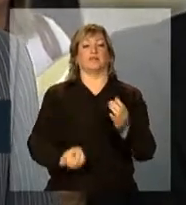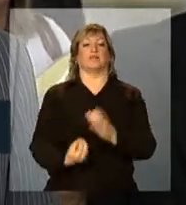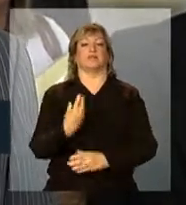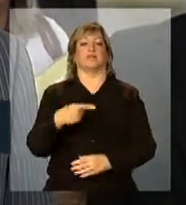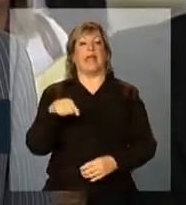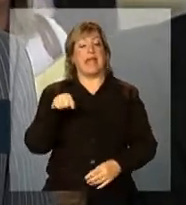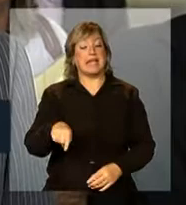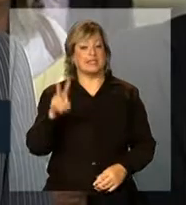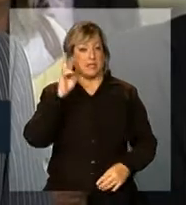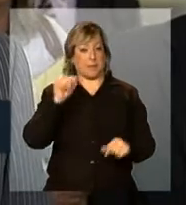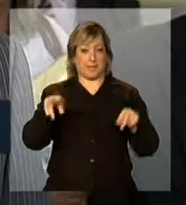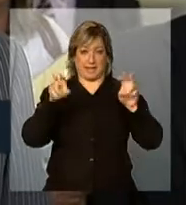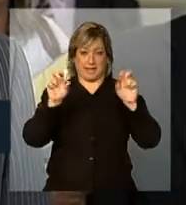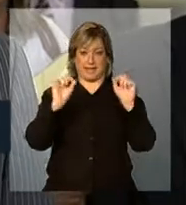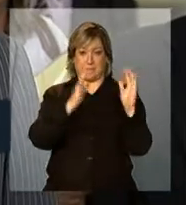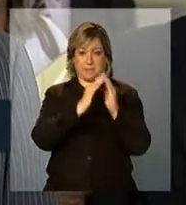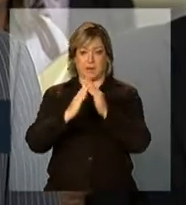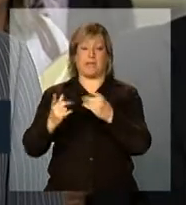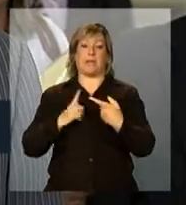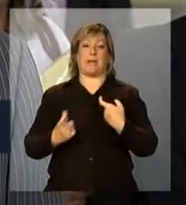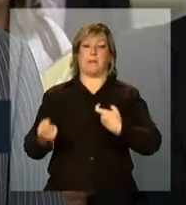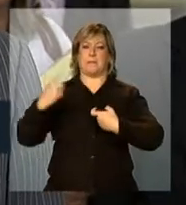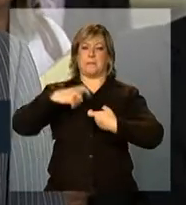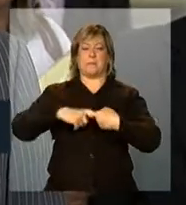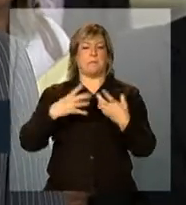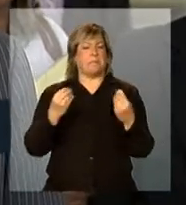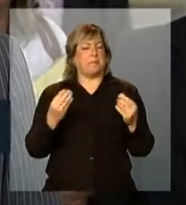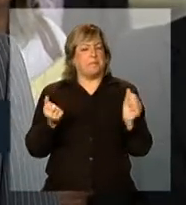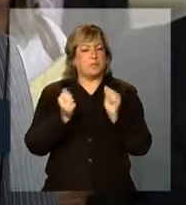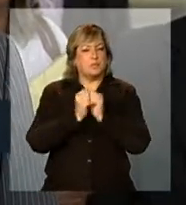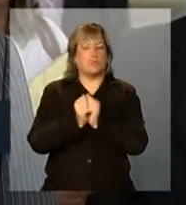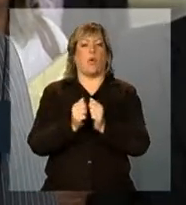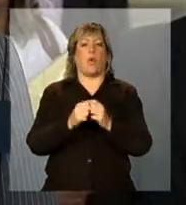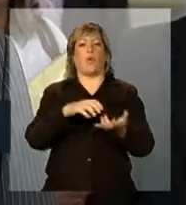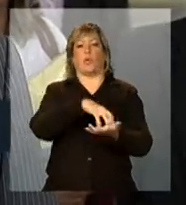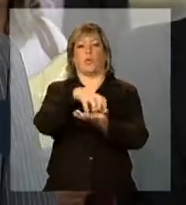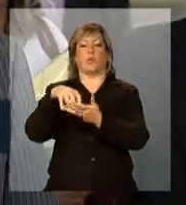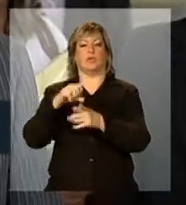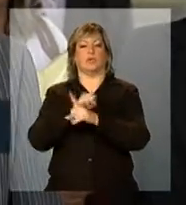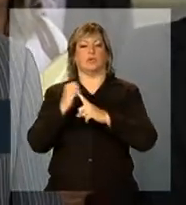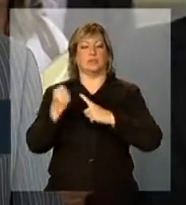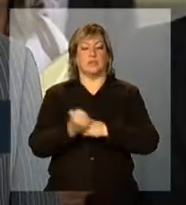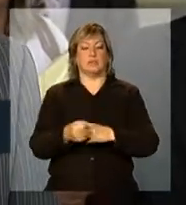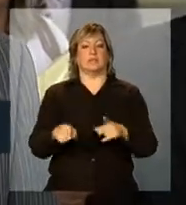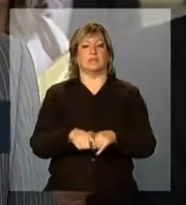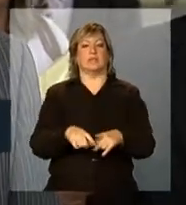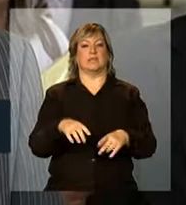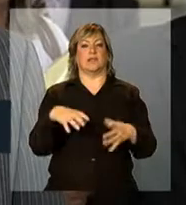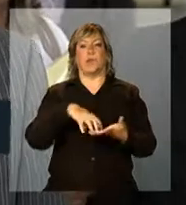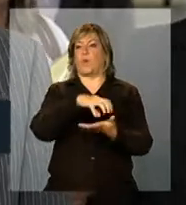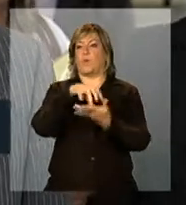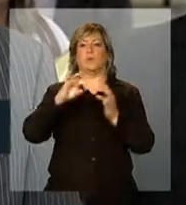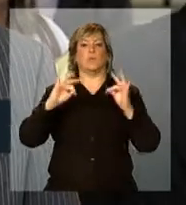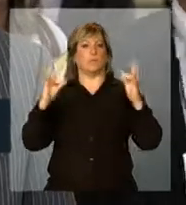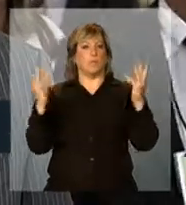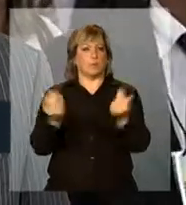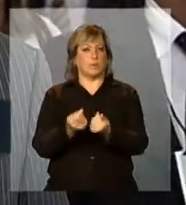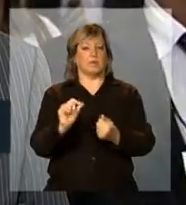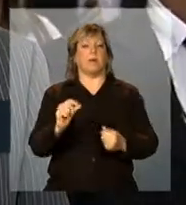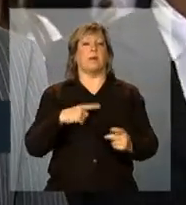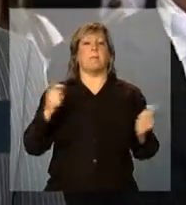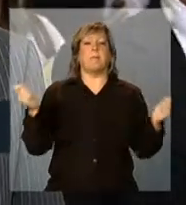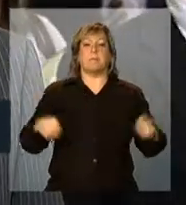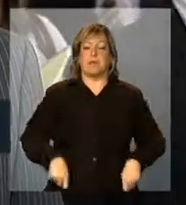da moradia, nós temos uma parceria muito estreita com os movimentos sociais, com as entidades, que